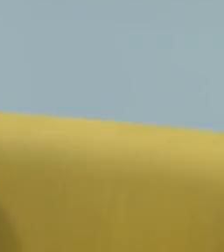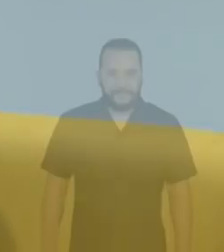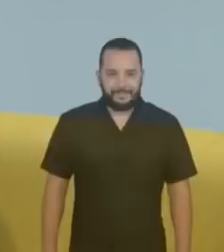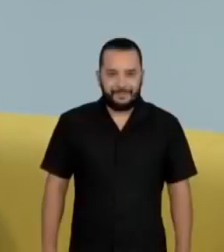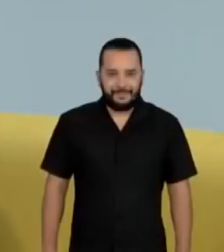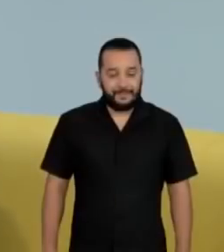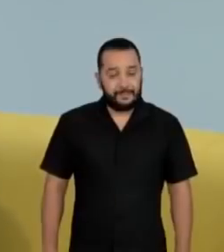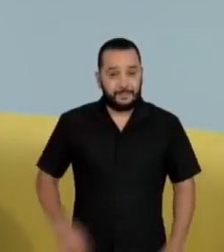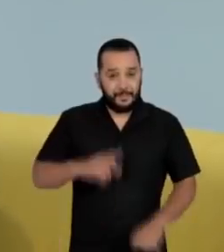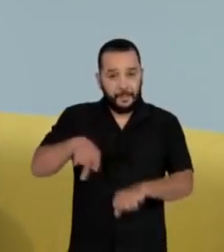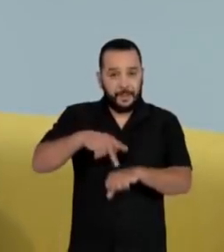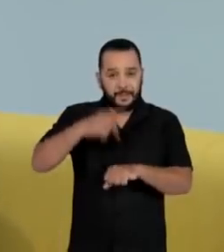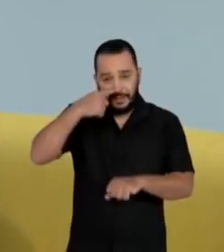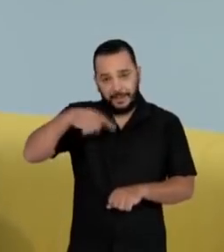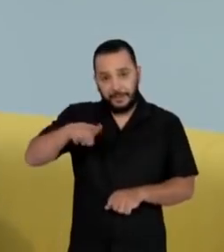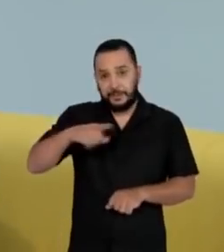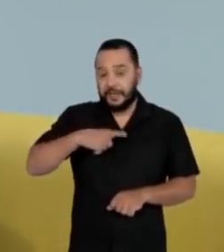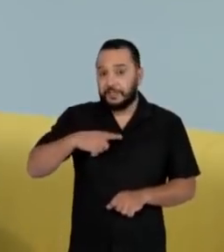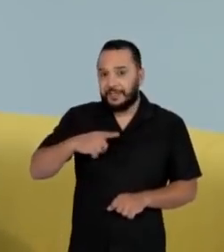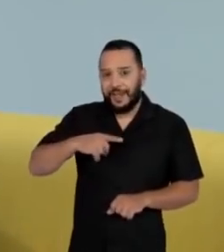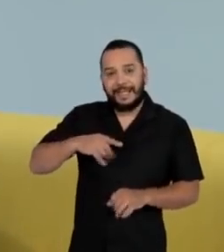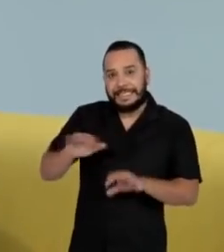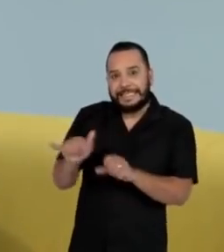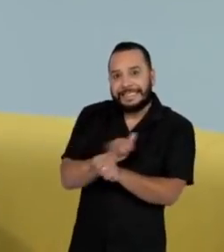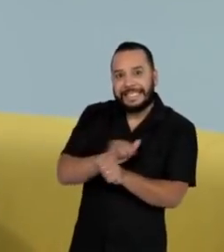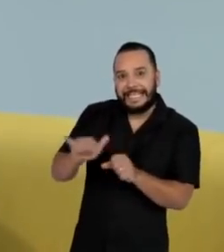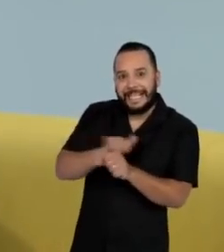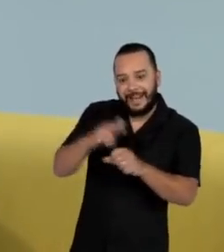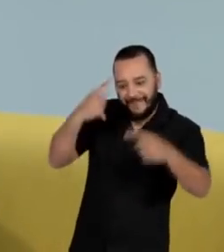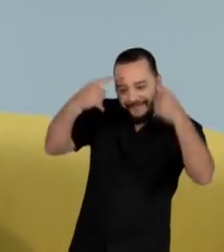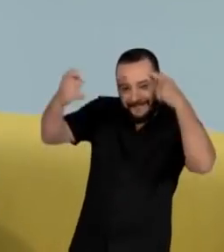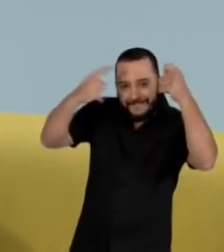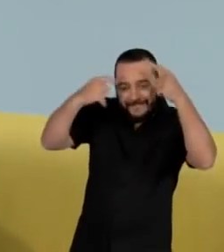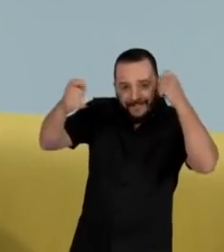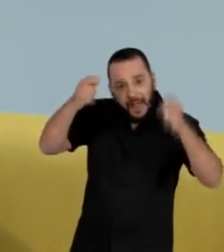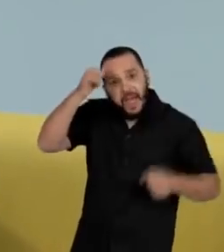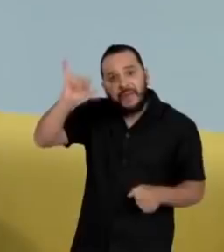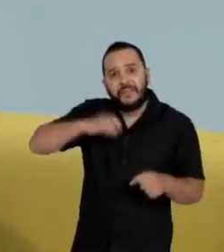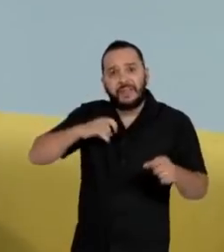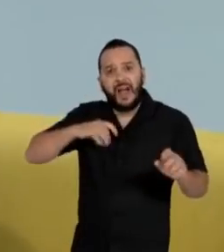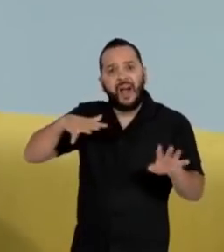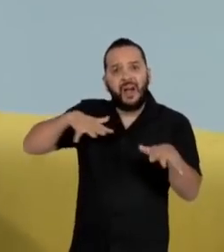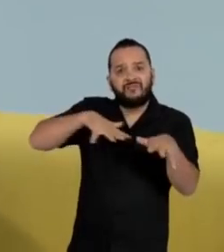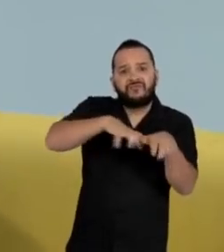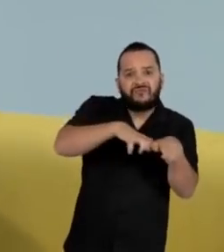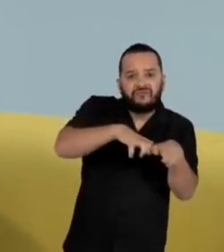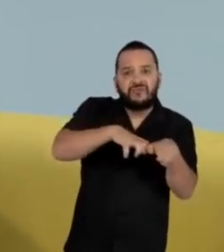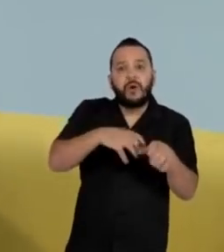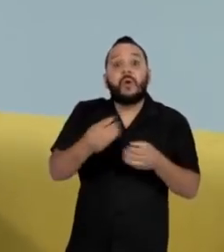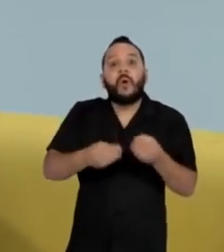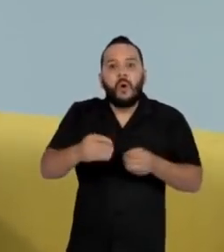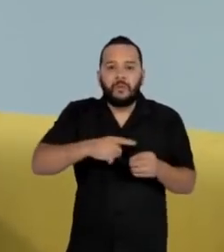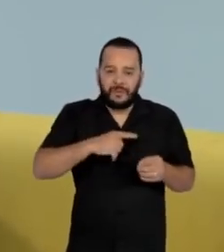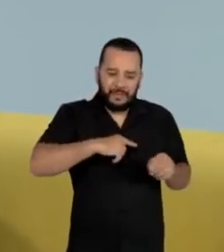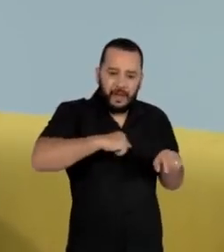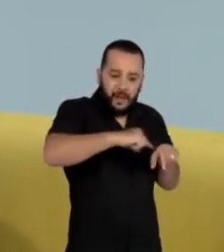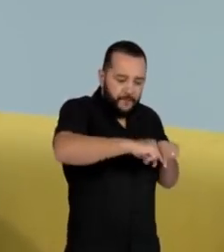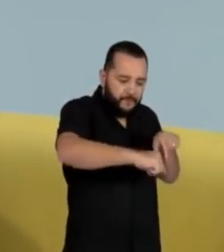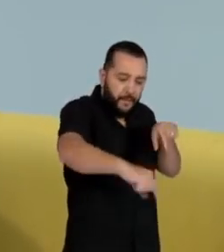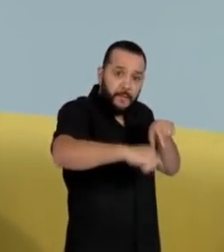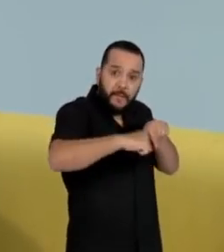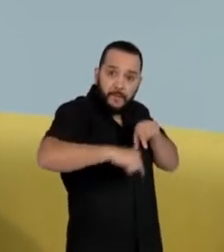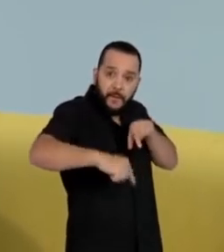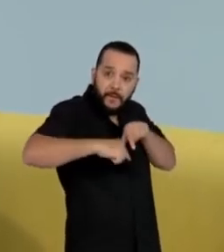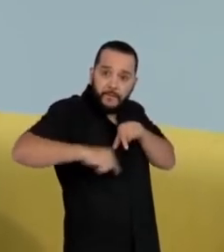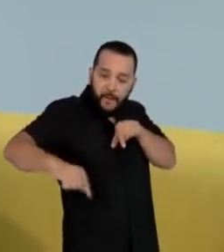A Tailândia usa uma solução criativa para reduzir o número de acidentes de trânsito, pintando faixas flutuantes